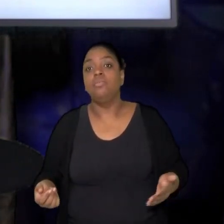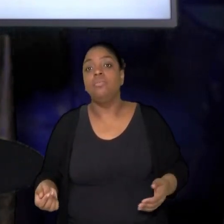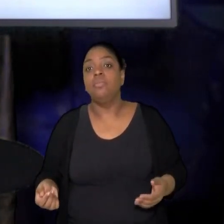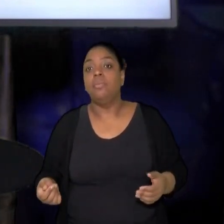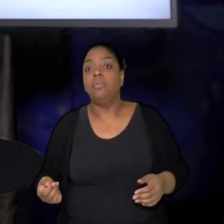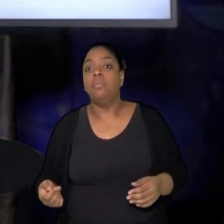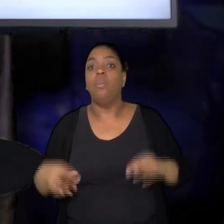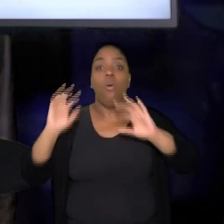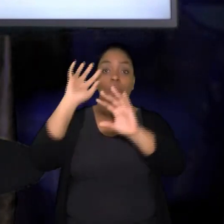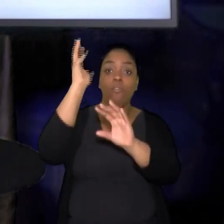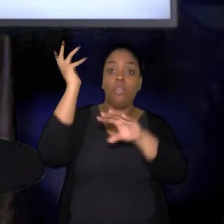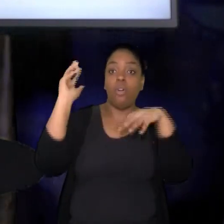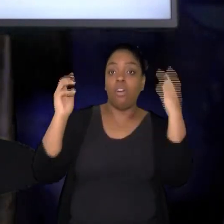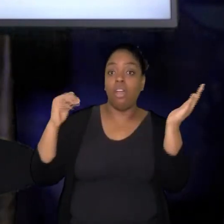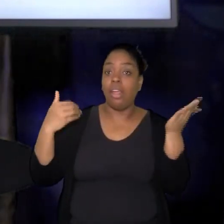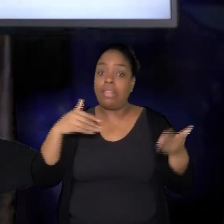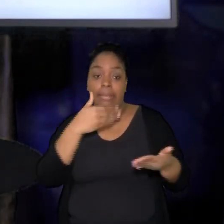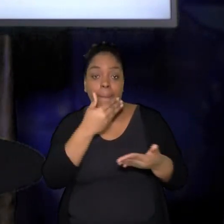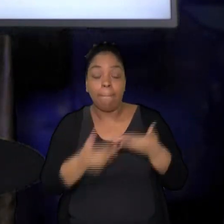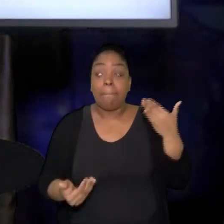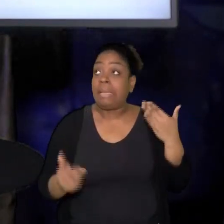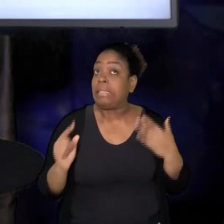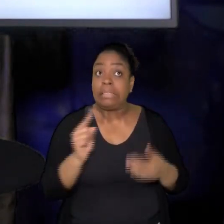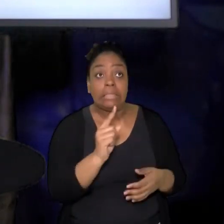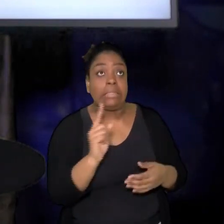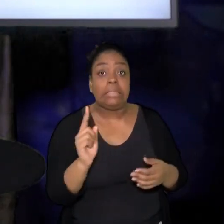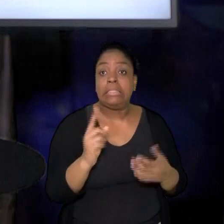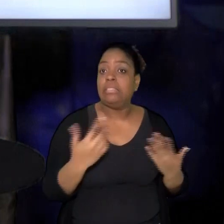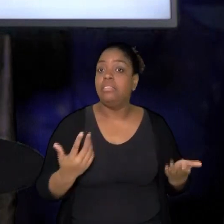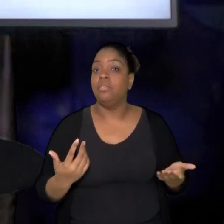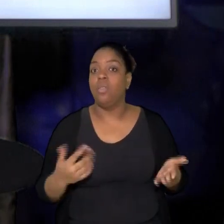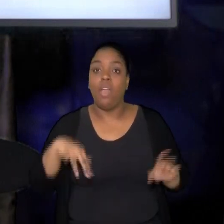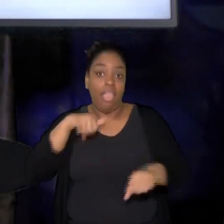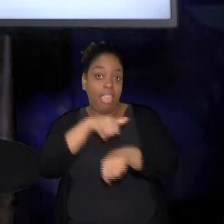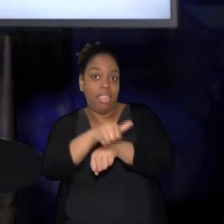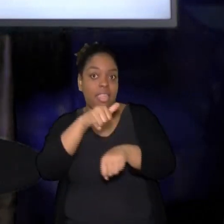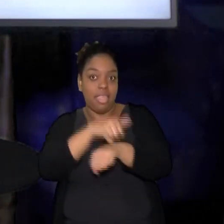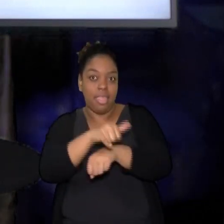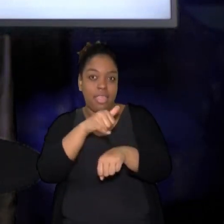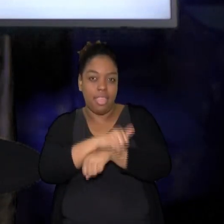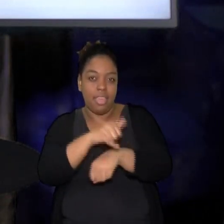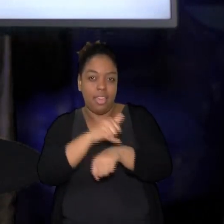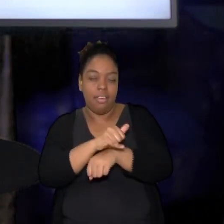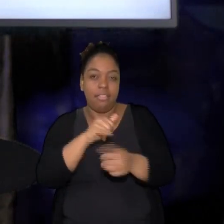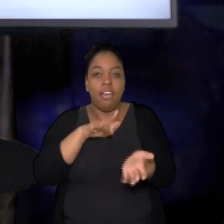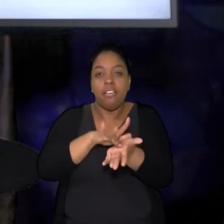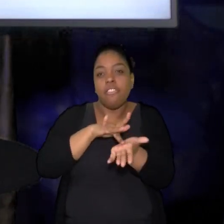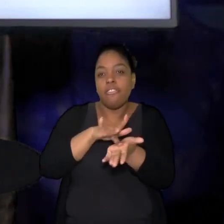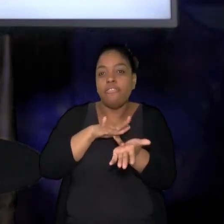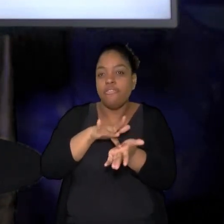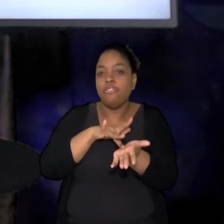se percam na floresta ou os engana parecendo ser uma caça.